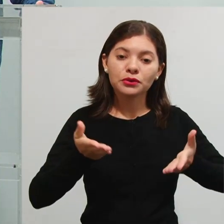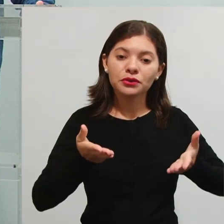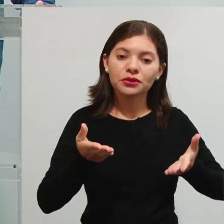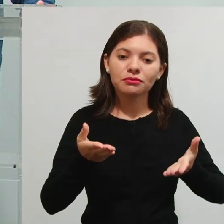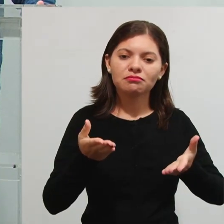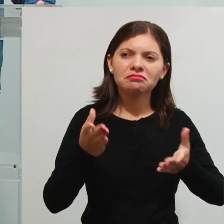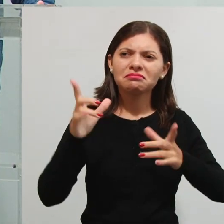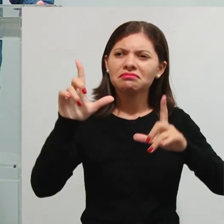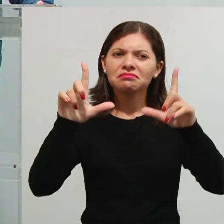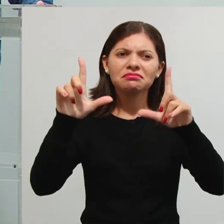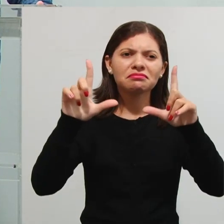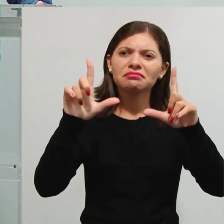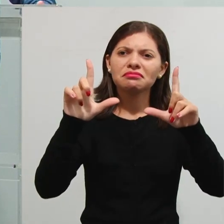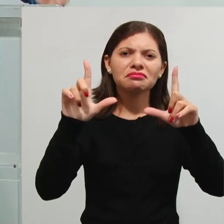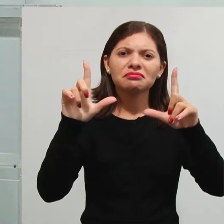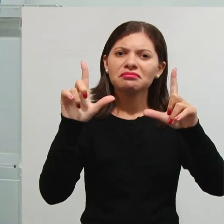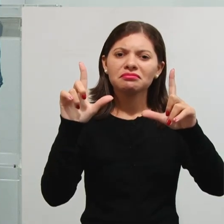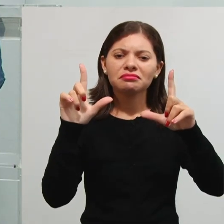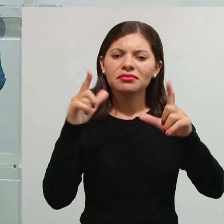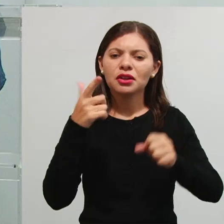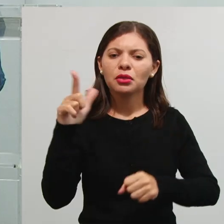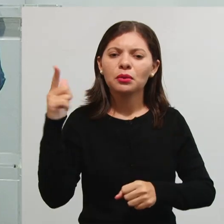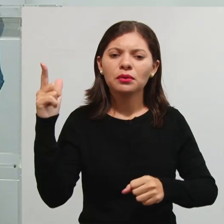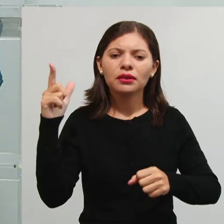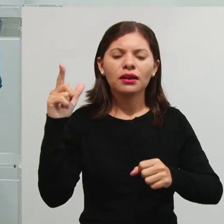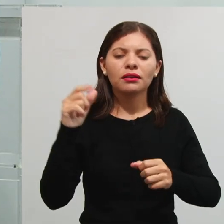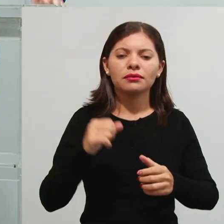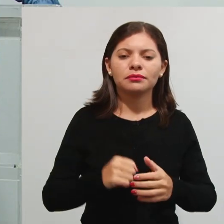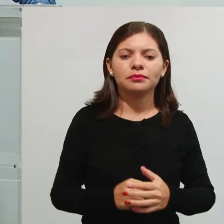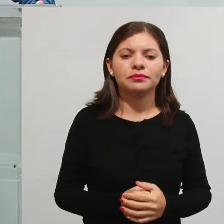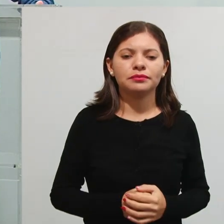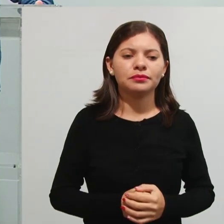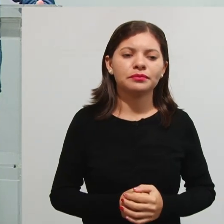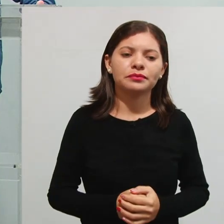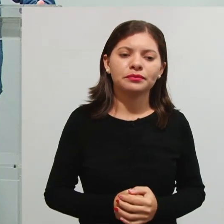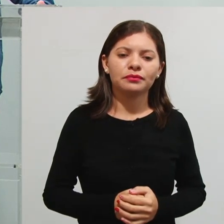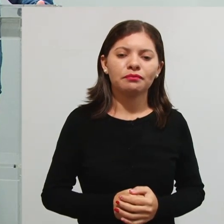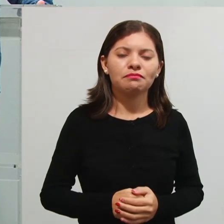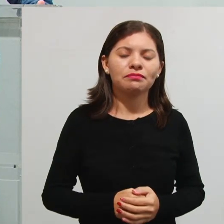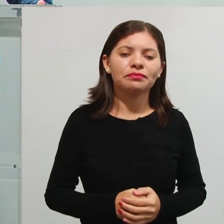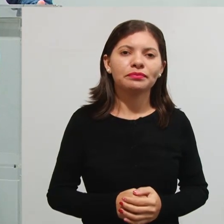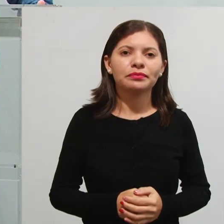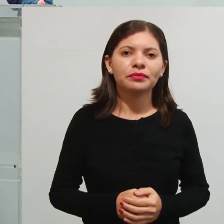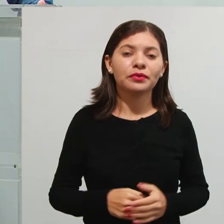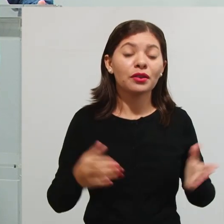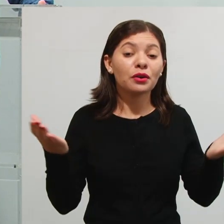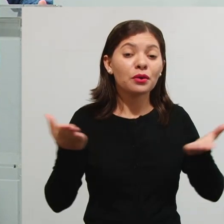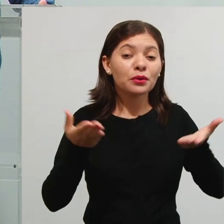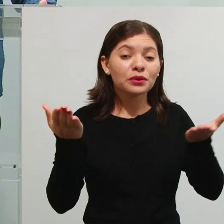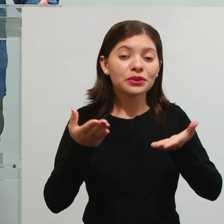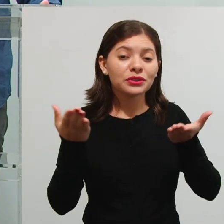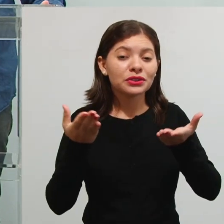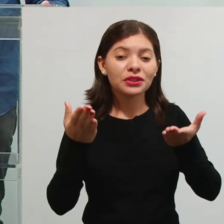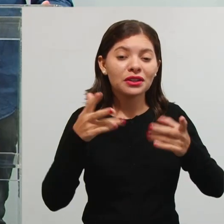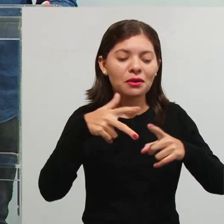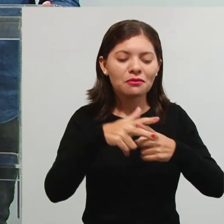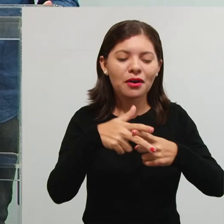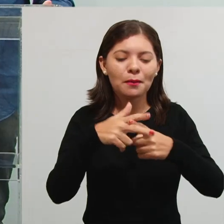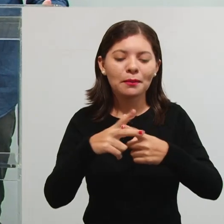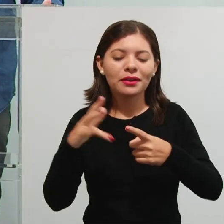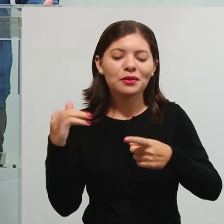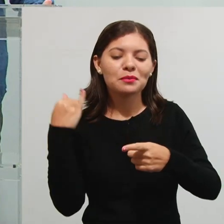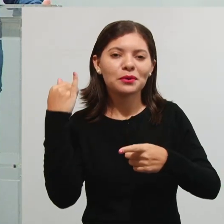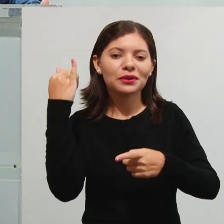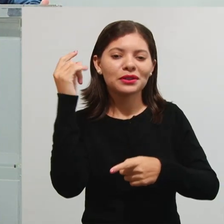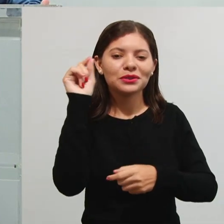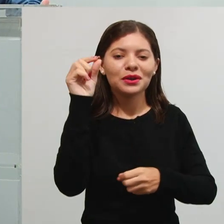quase não vê essas propagandas aí nas telinhas com tanta frequência como antes, né? Hoje em dia a gente tem uma ferramenta muito importante